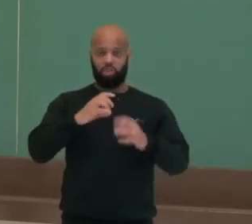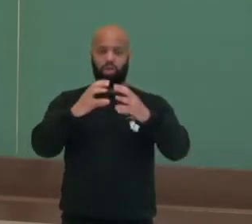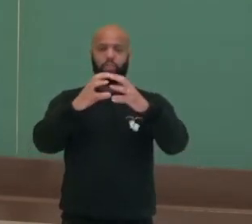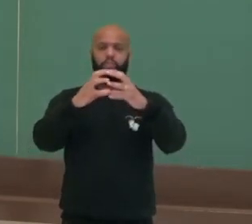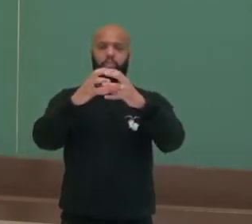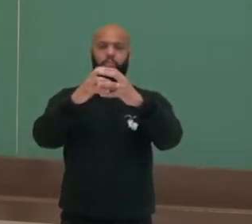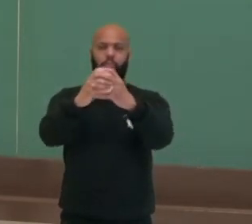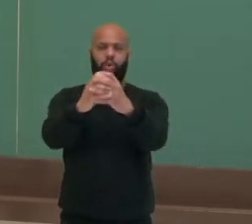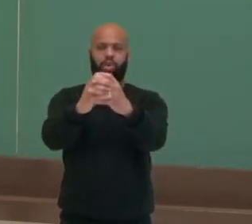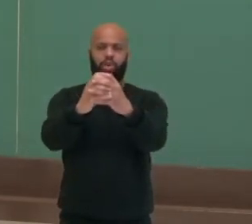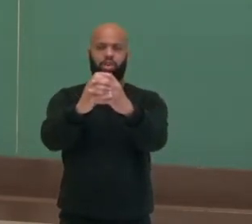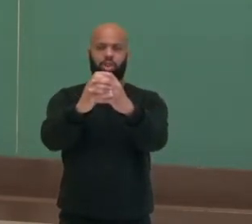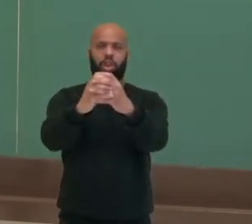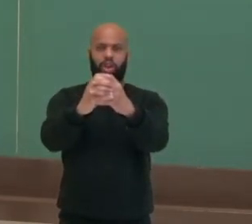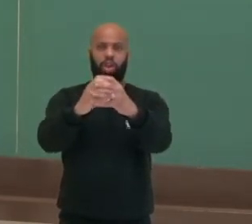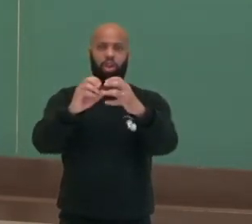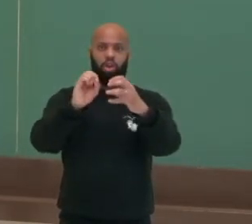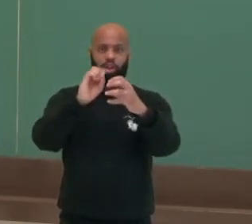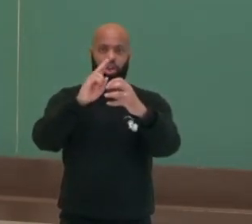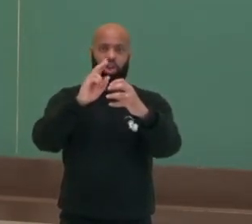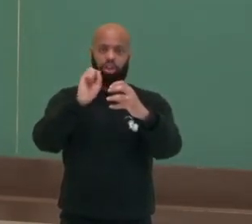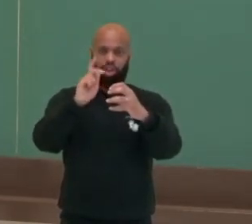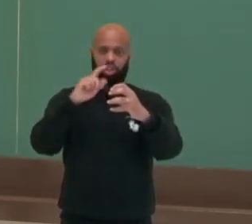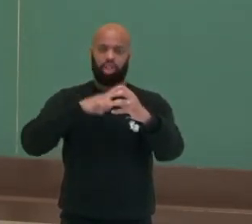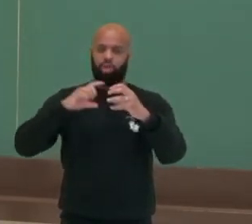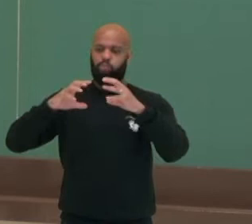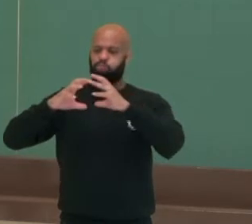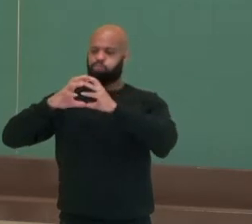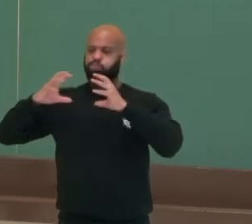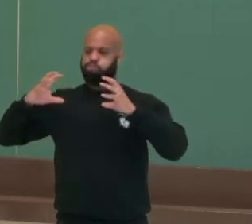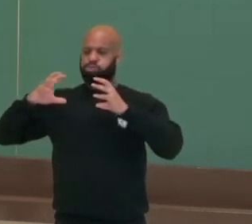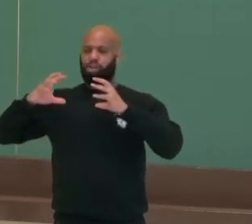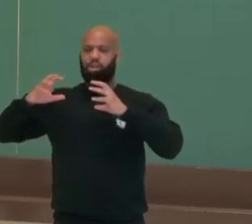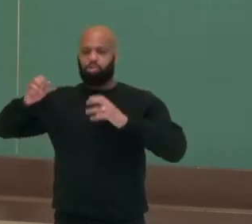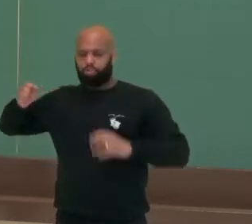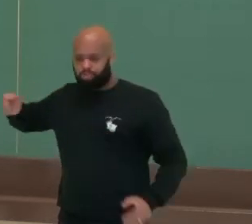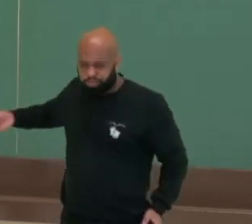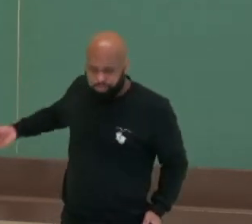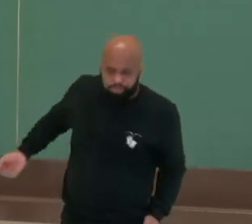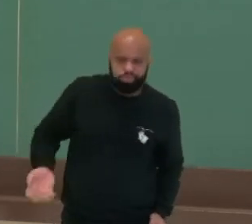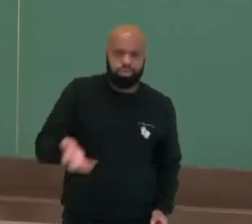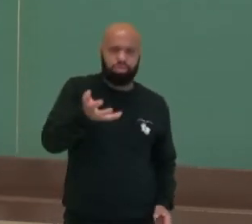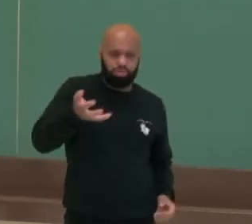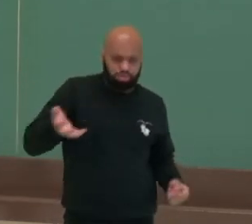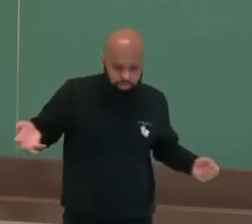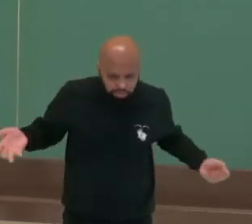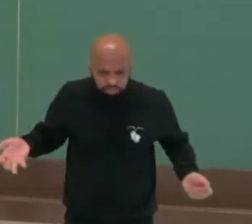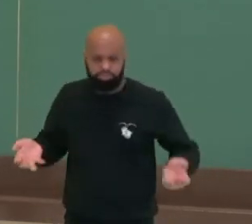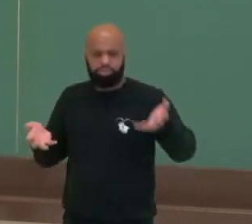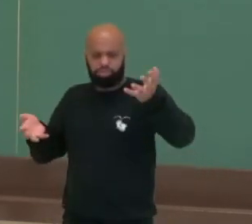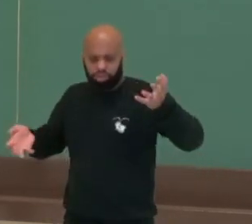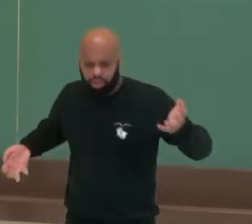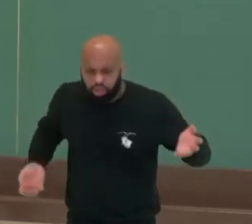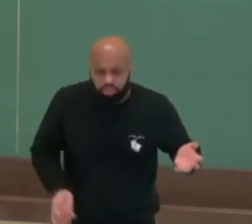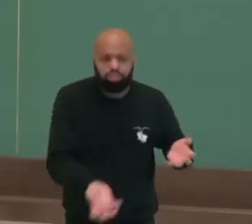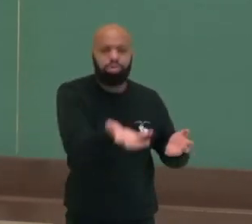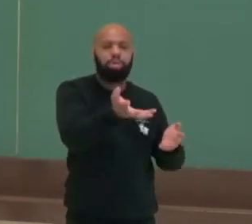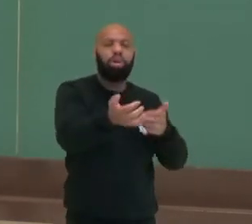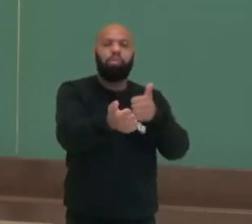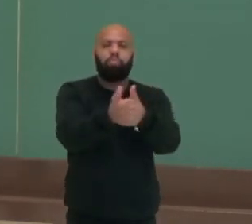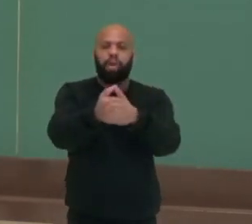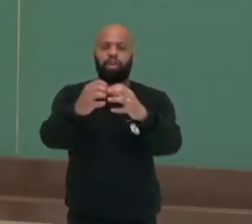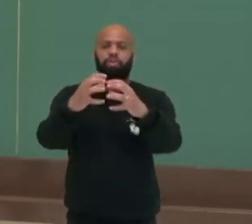suas bochas, né, aquelas bolas utilizadas no jogo, deixá-las o mais próximo